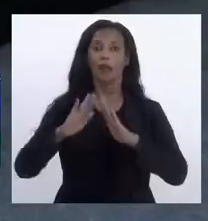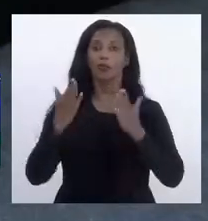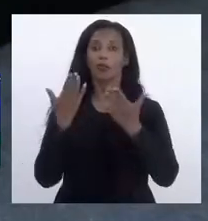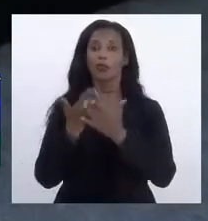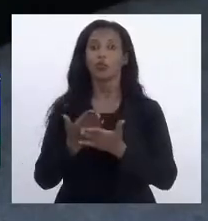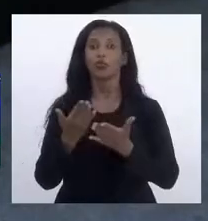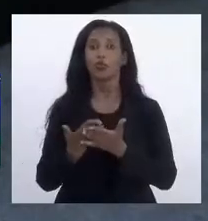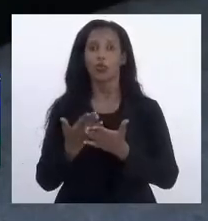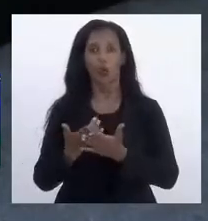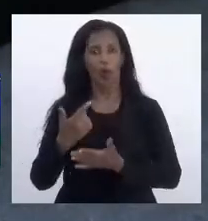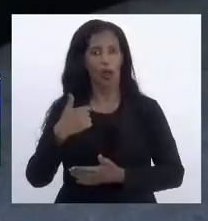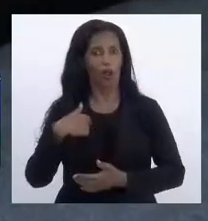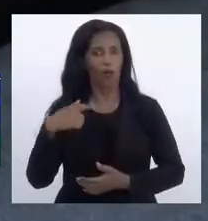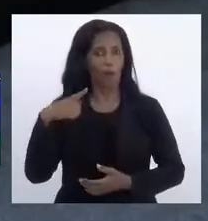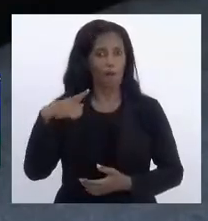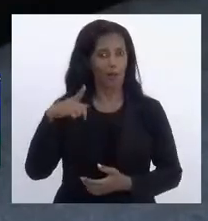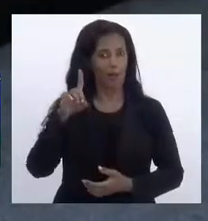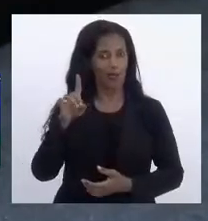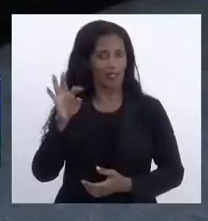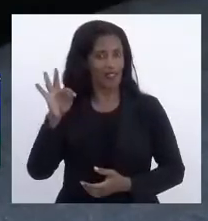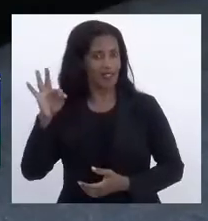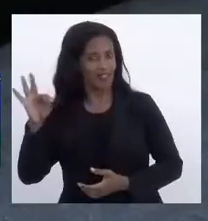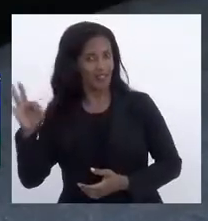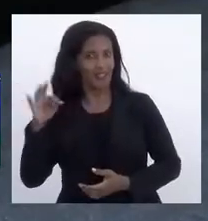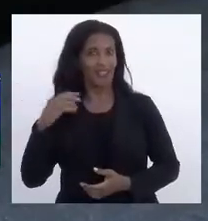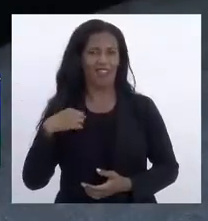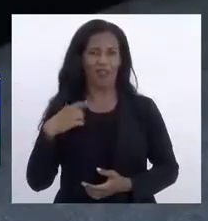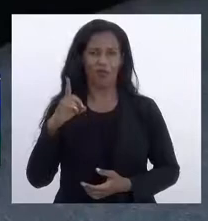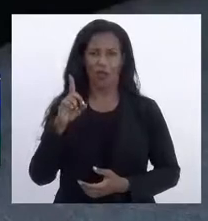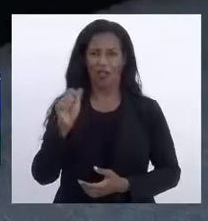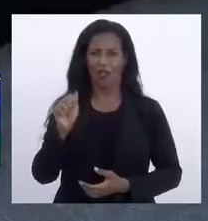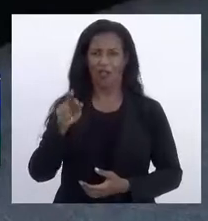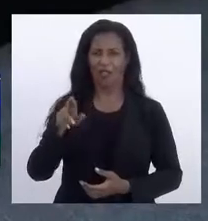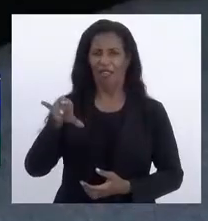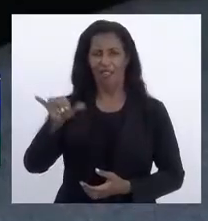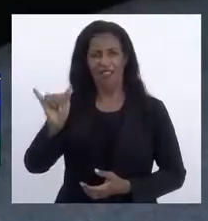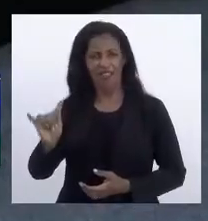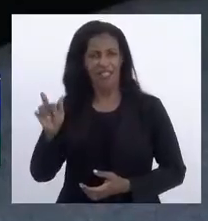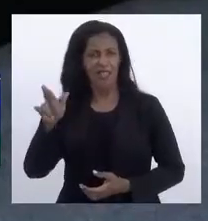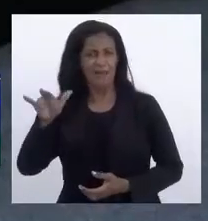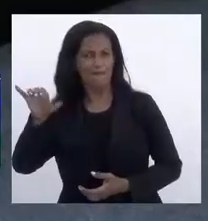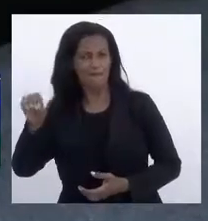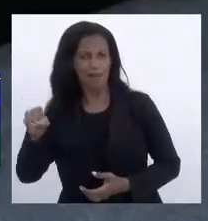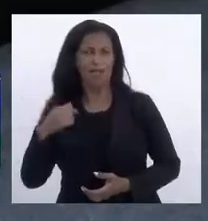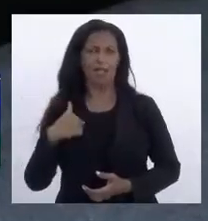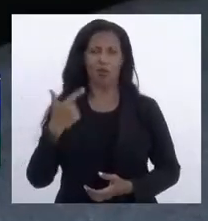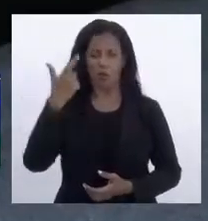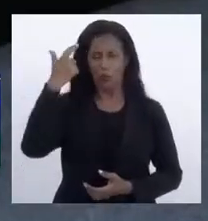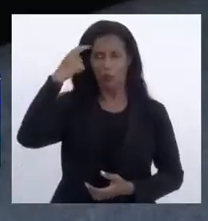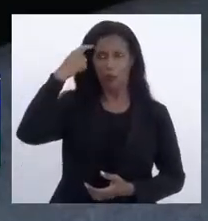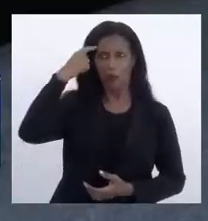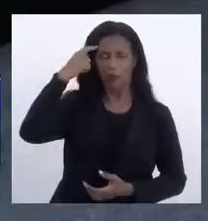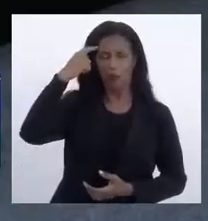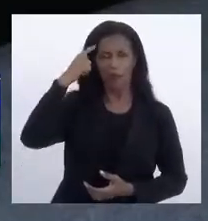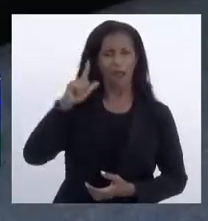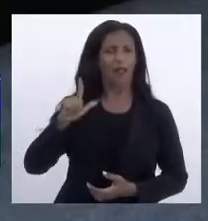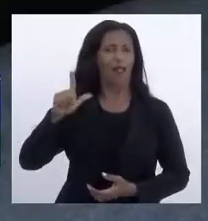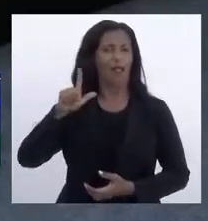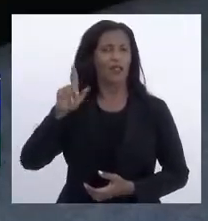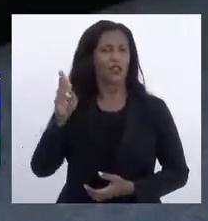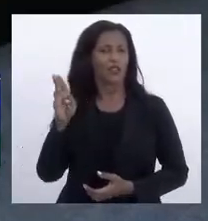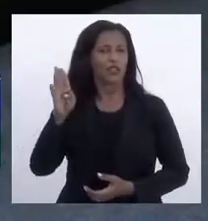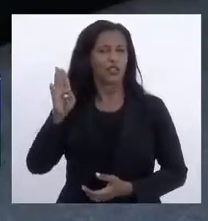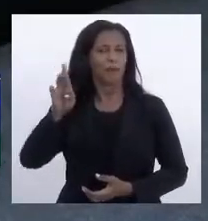escola. Eu que sou do PDT, eu que sou de Darcy Ribeiro, eu que sou alguém que penso de Leonel Brizola,